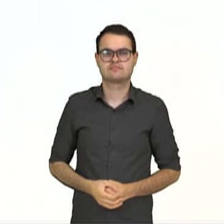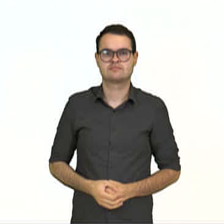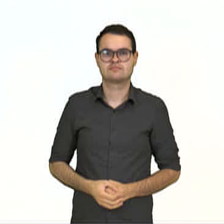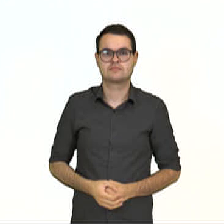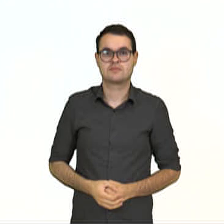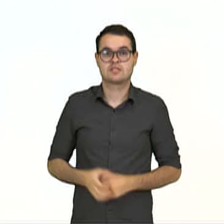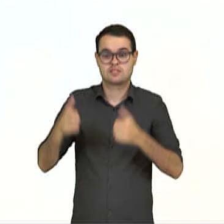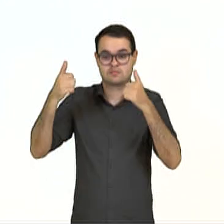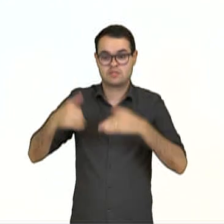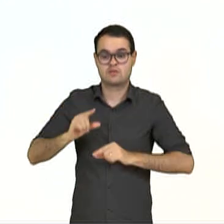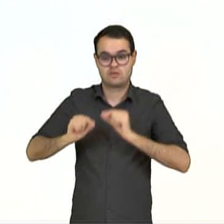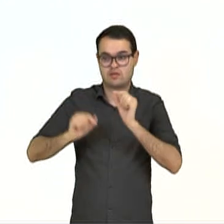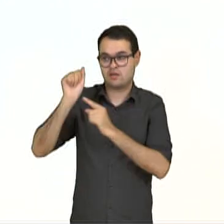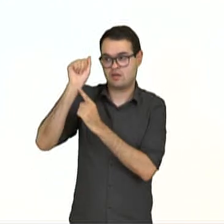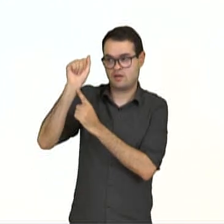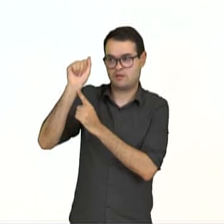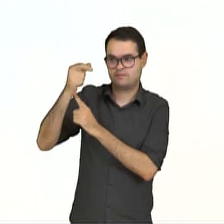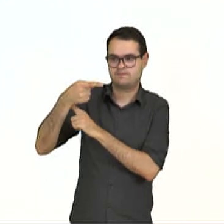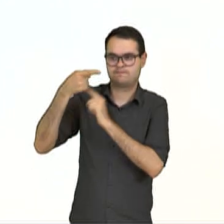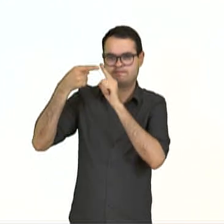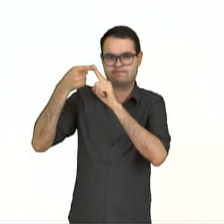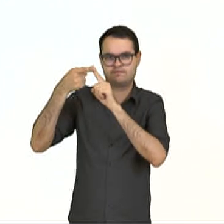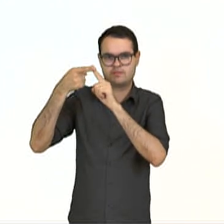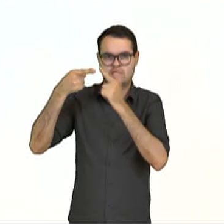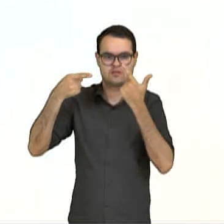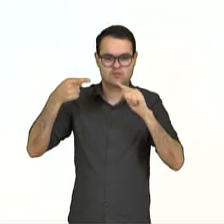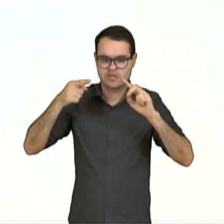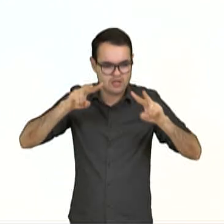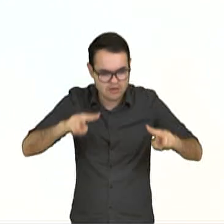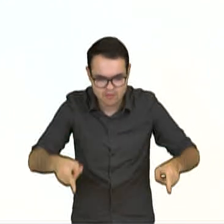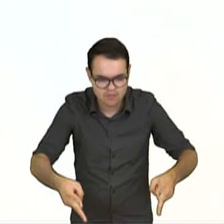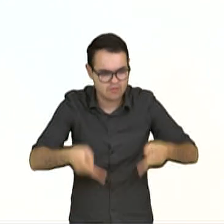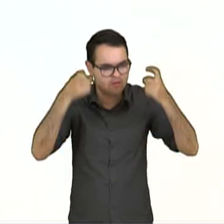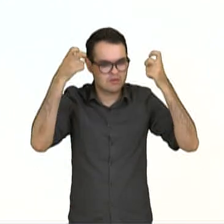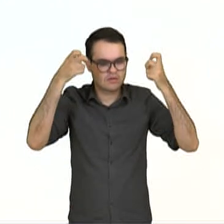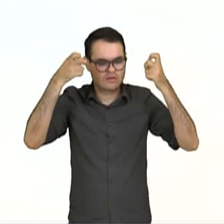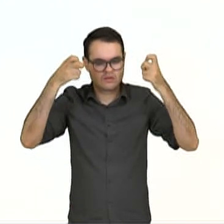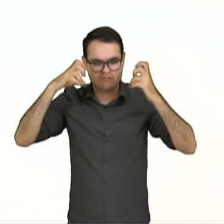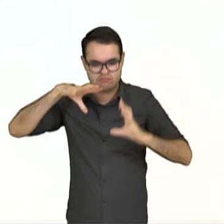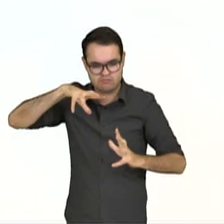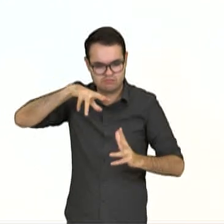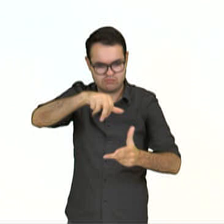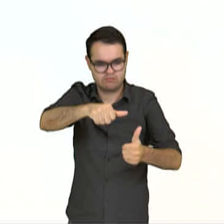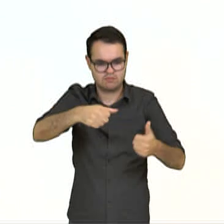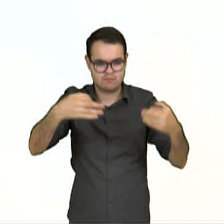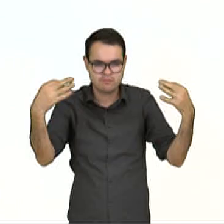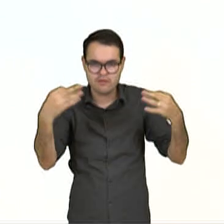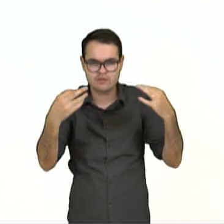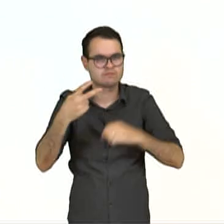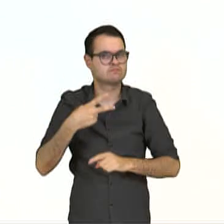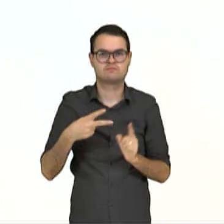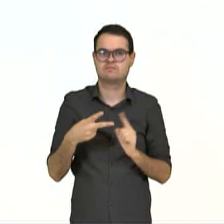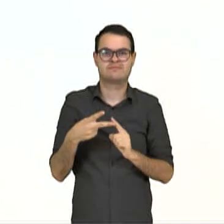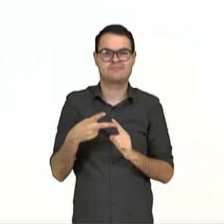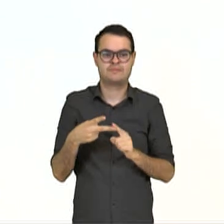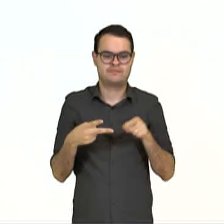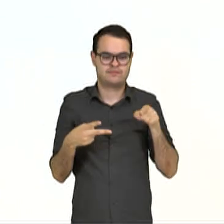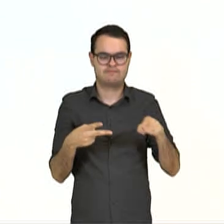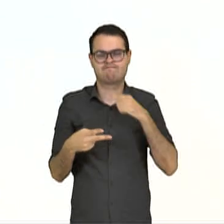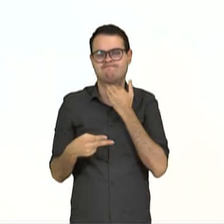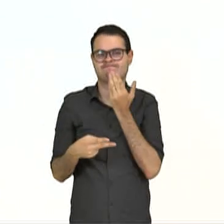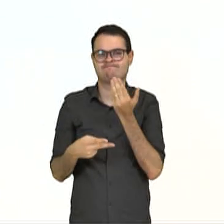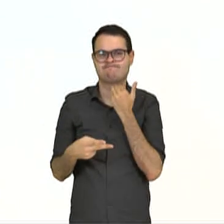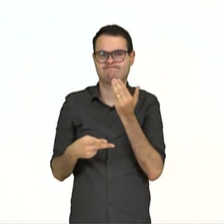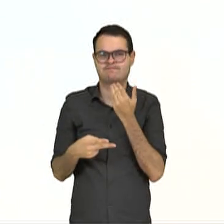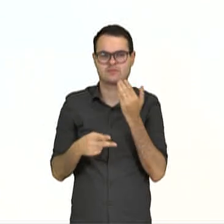desculpem, A, não possui um amplo reconhecimento diplomático internacional. B, é ineficiente